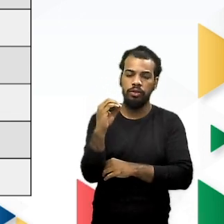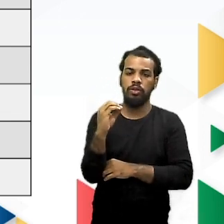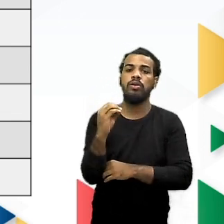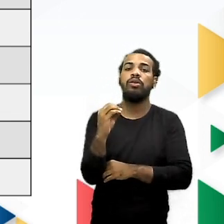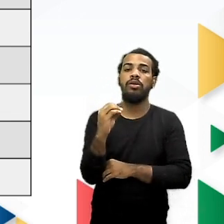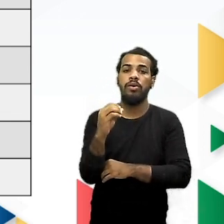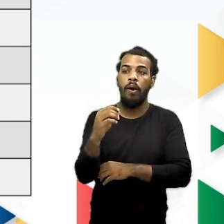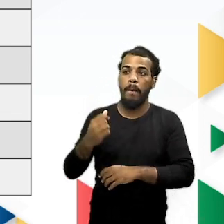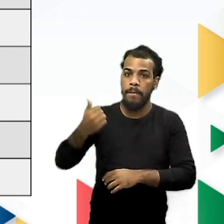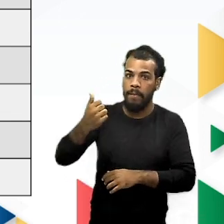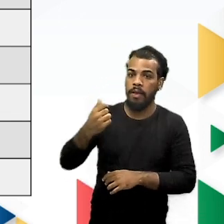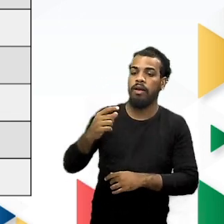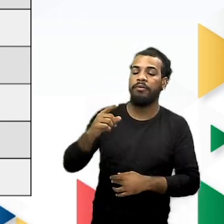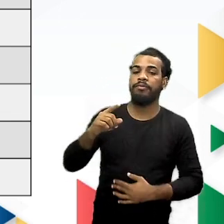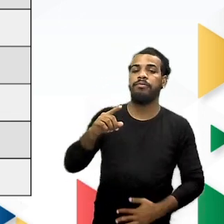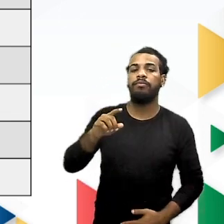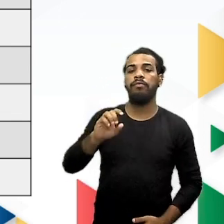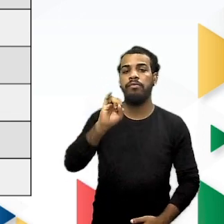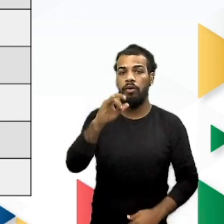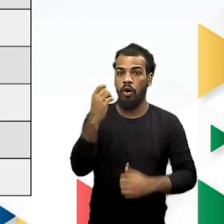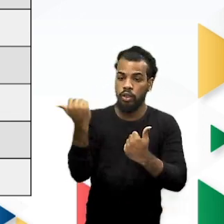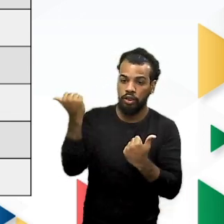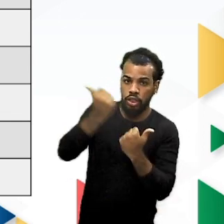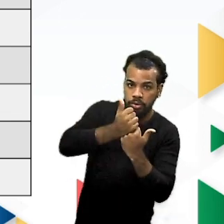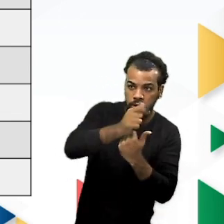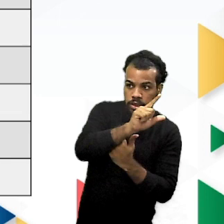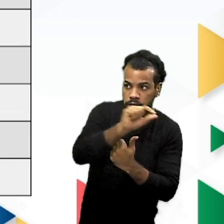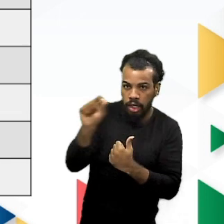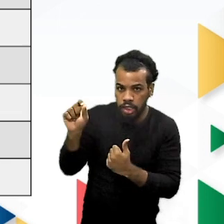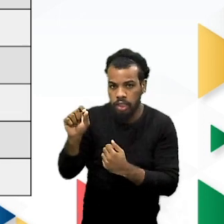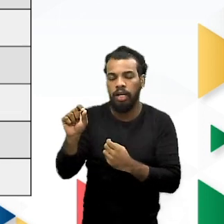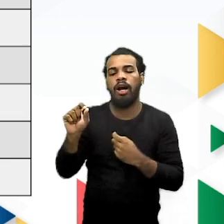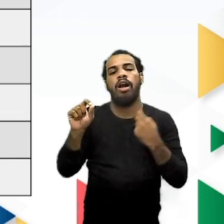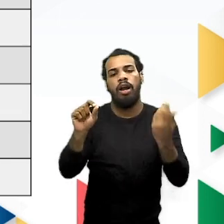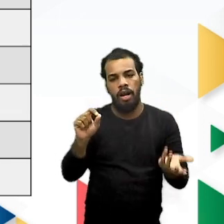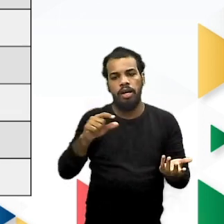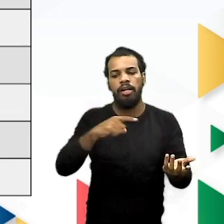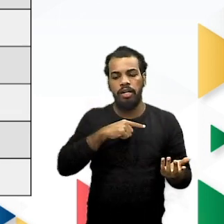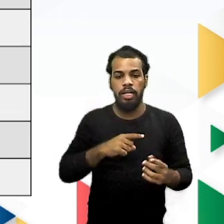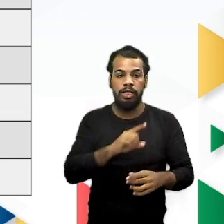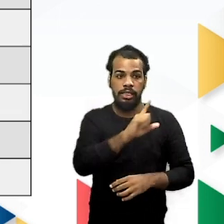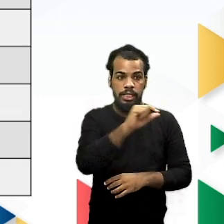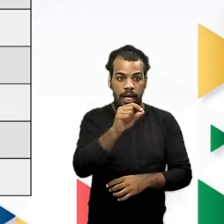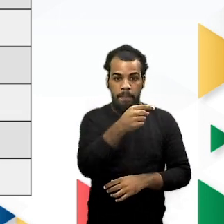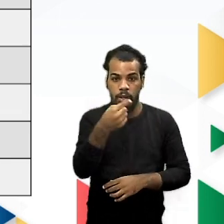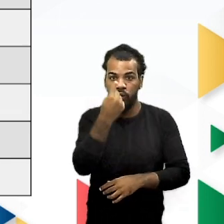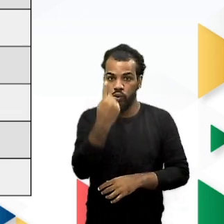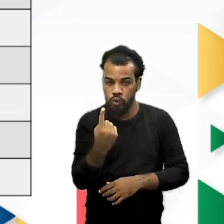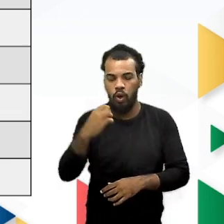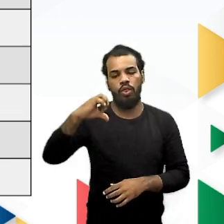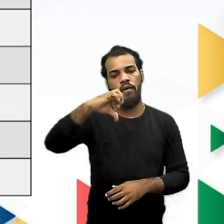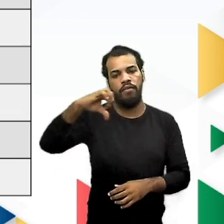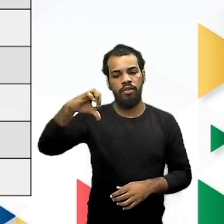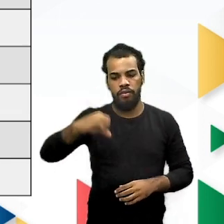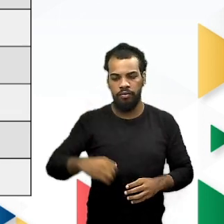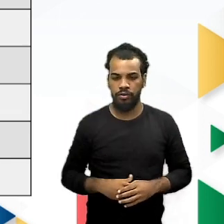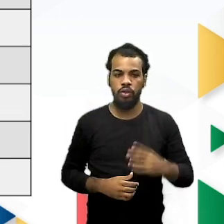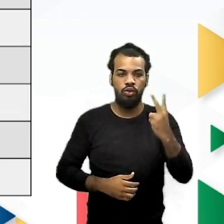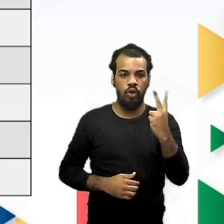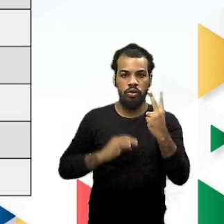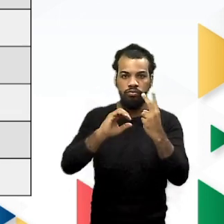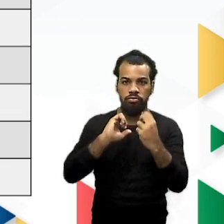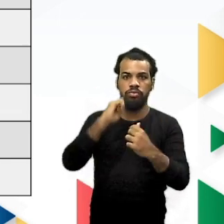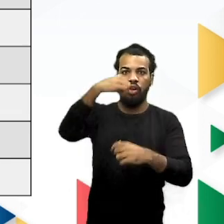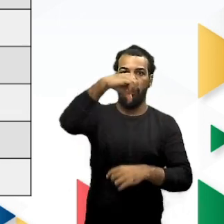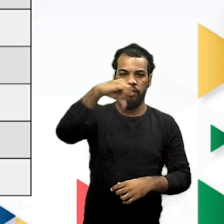primeiro da lista aí. Se eu substituir por 100, eu vou ter 100 menos 1, 99, 2 elevado a 99. Então, a